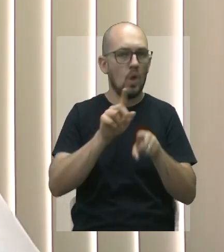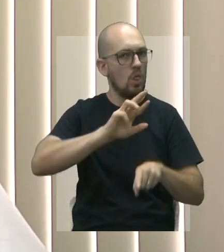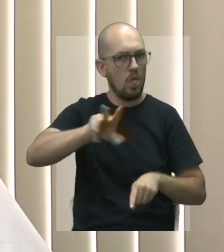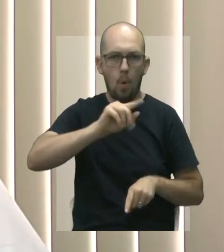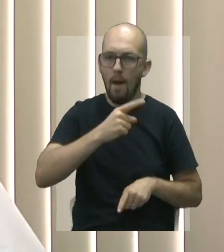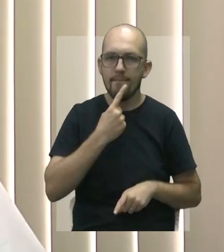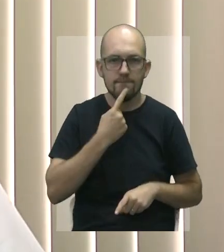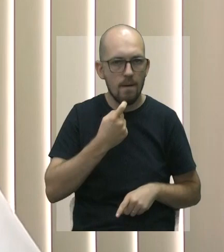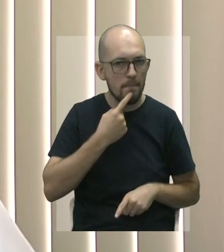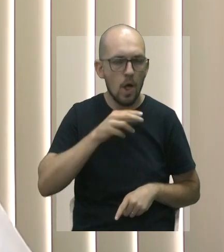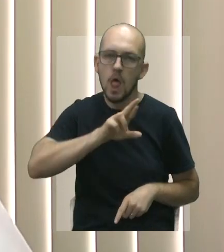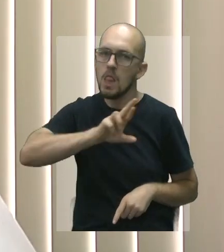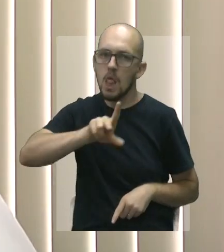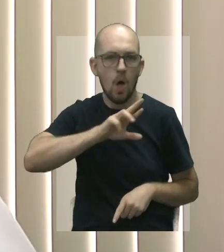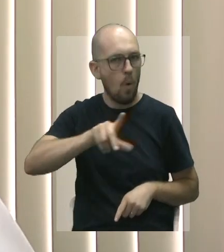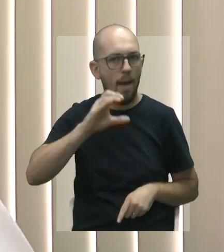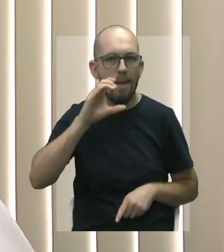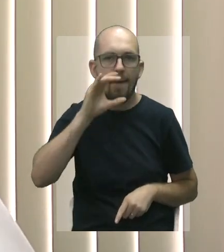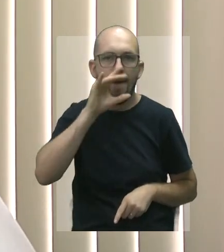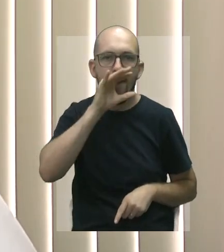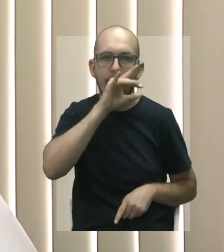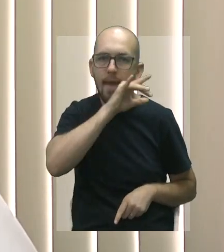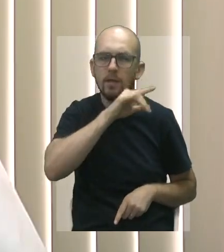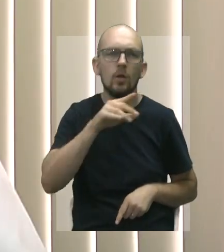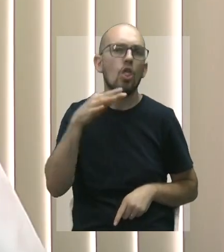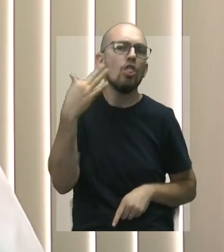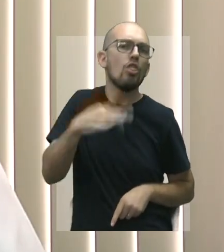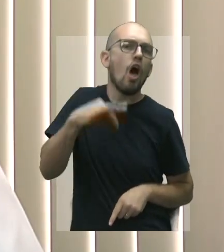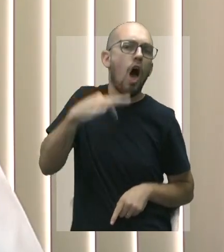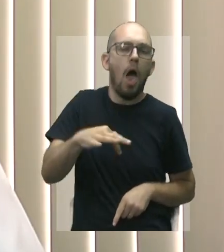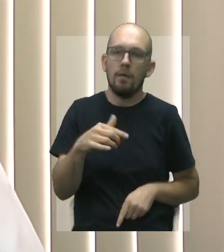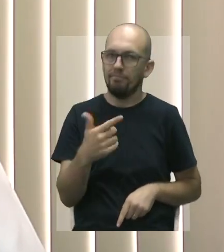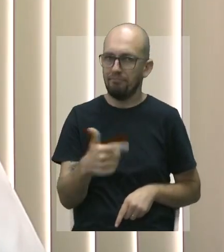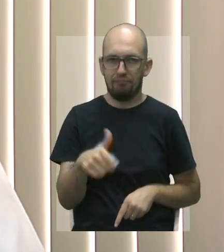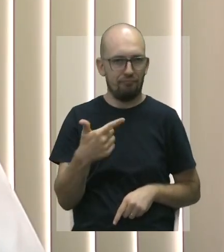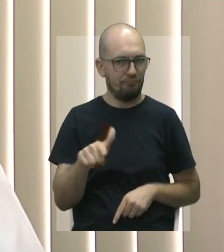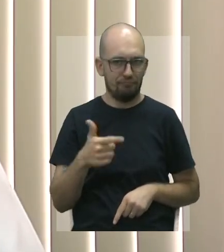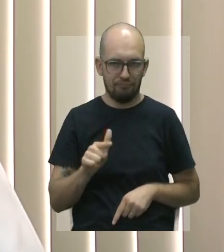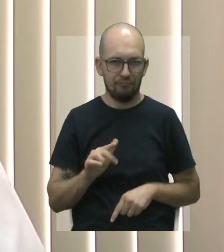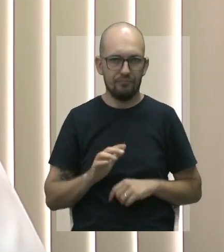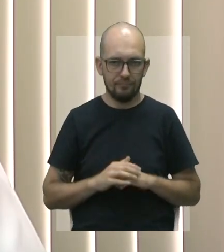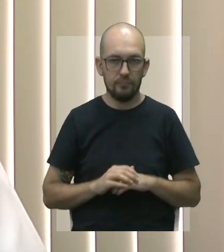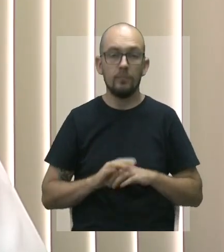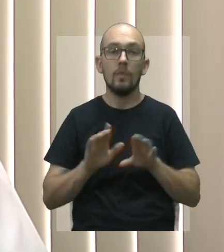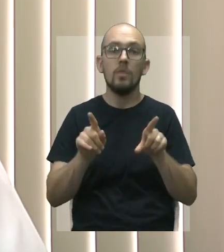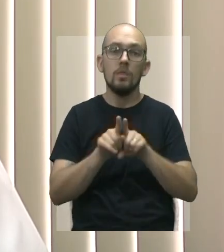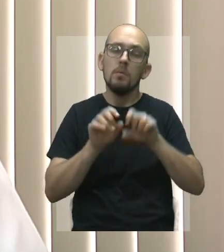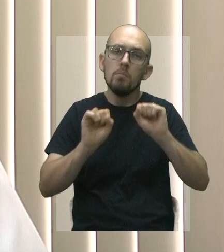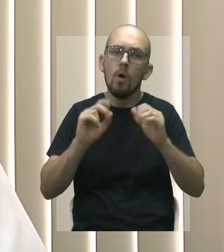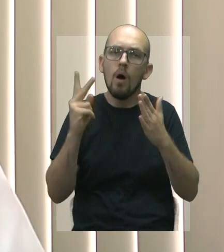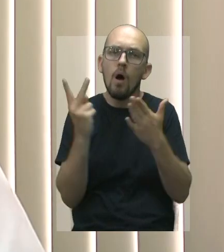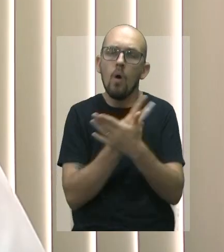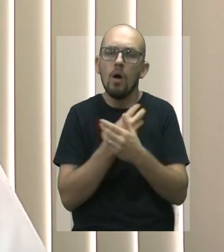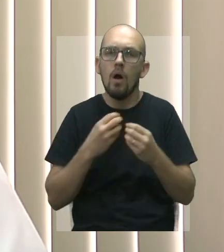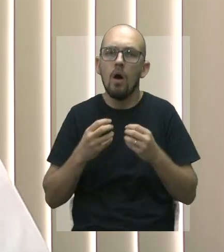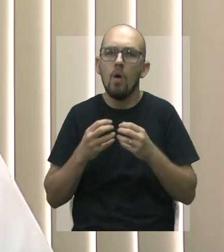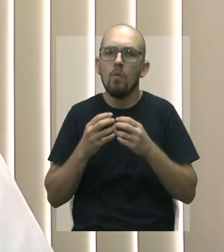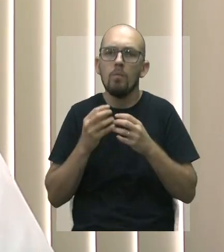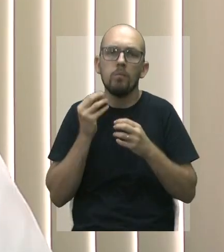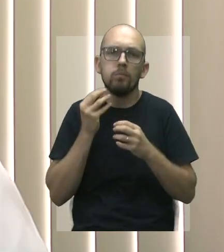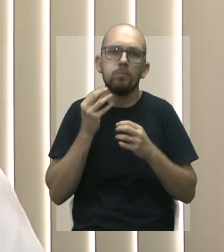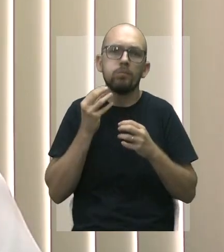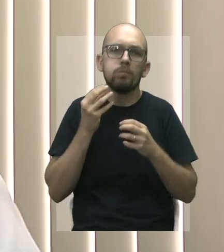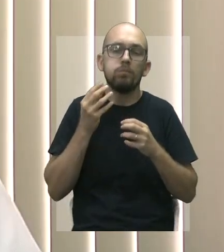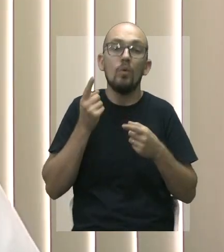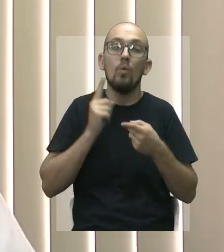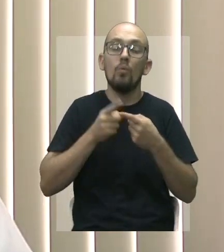eles não são quentes e geralmente eles são indolores. Podem ocorrer aumentos de linfonodos também acometidos pelo